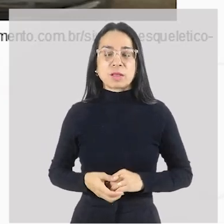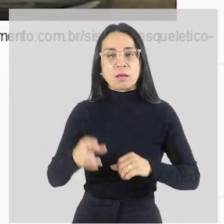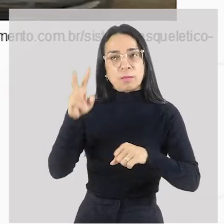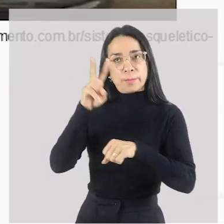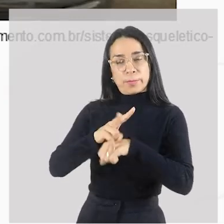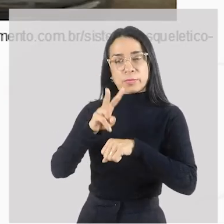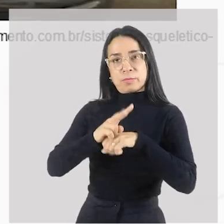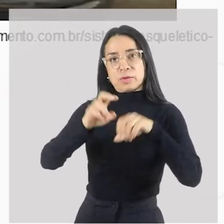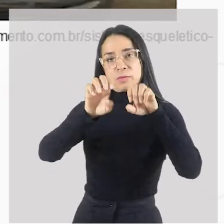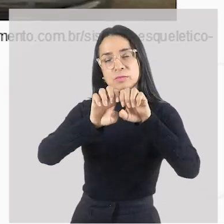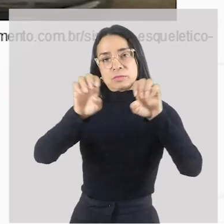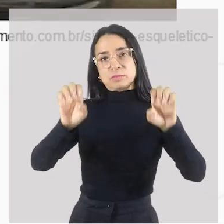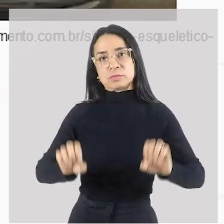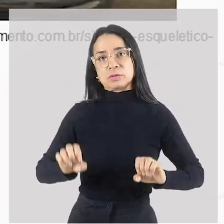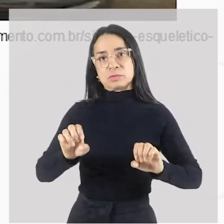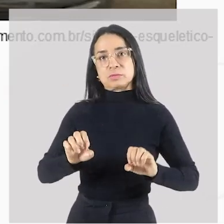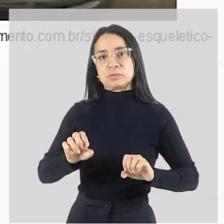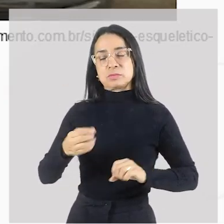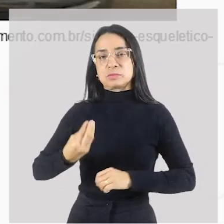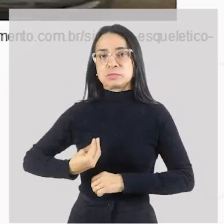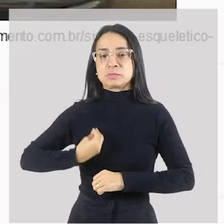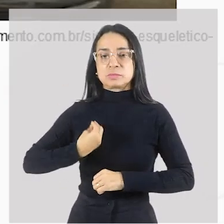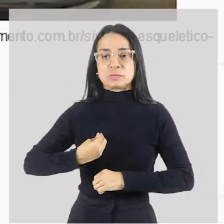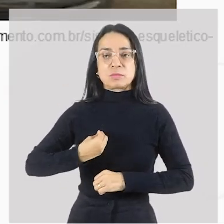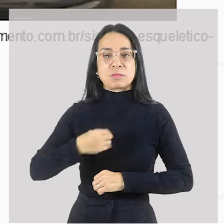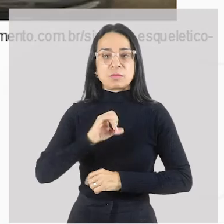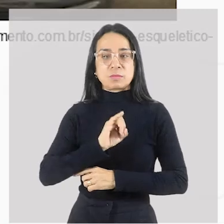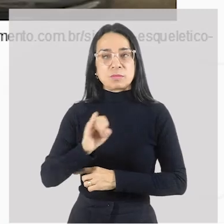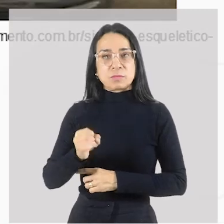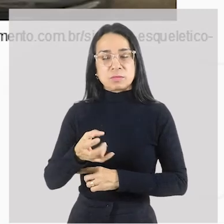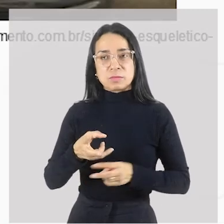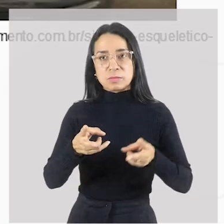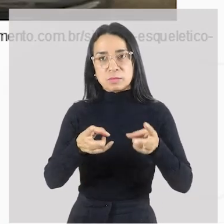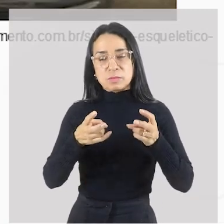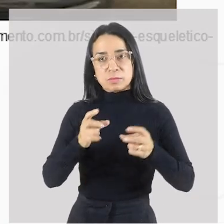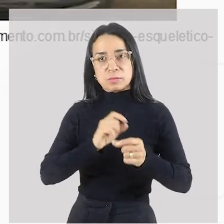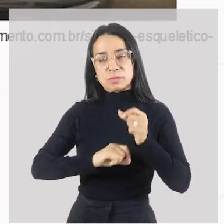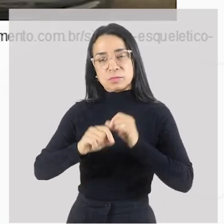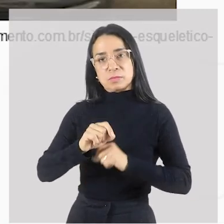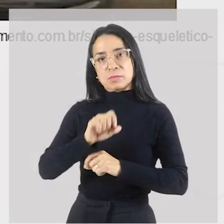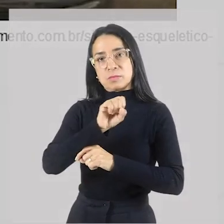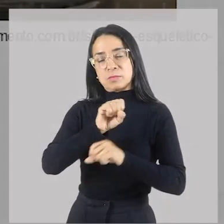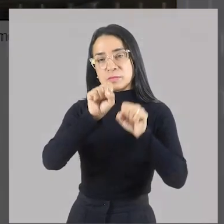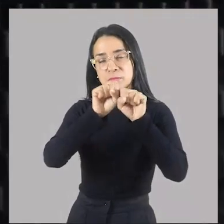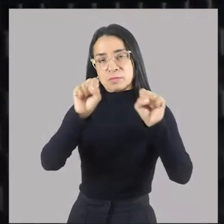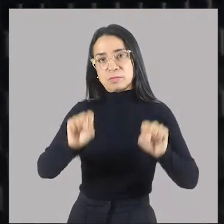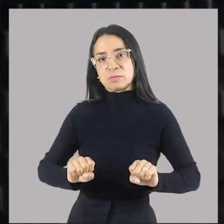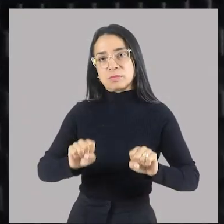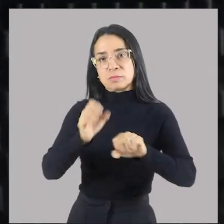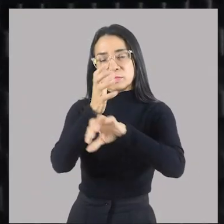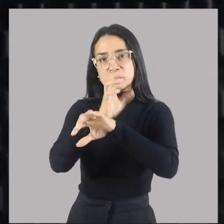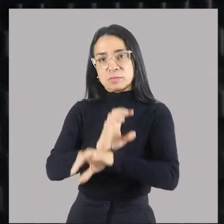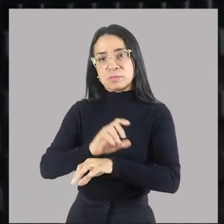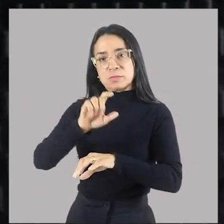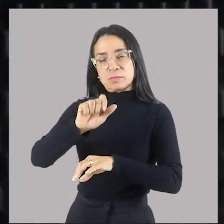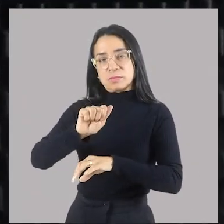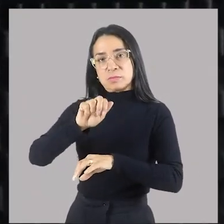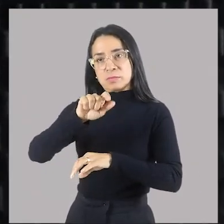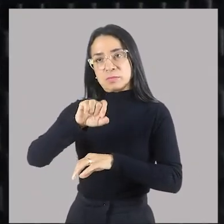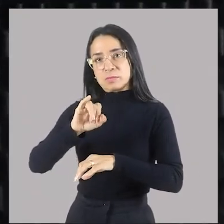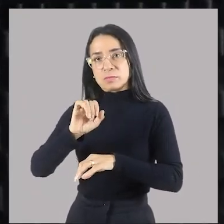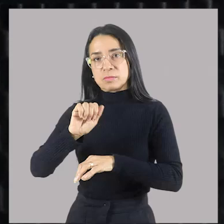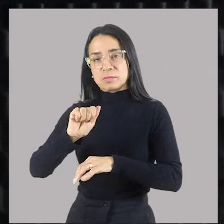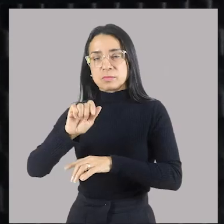observar o sistema esquelético axial, ele age ali na proteção de órgãos